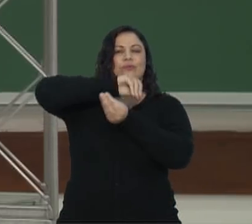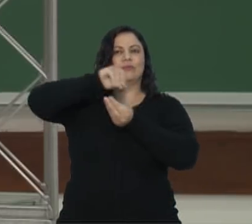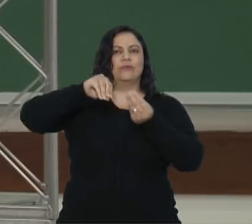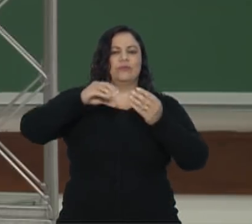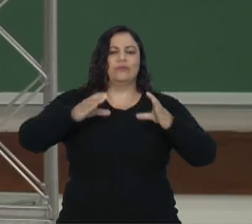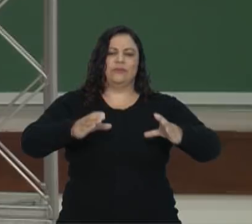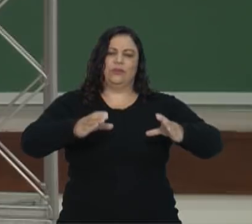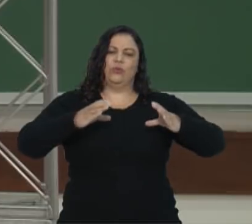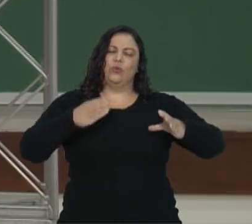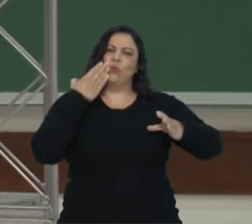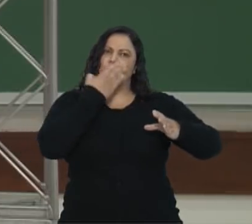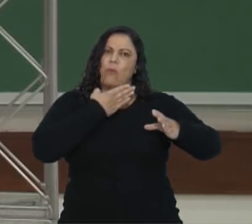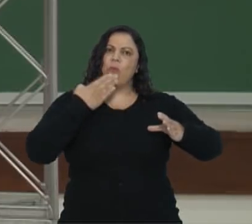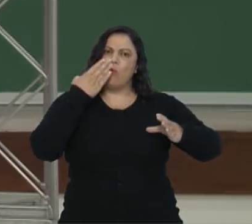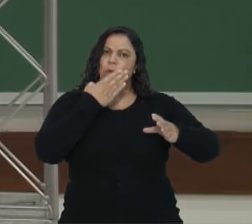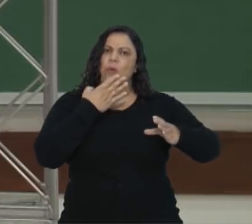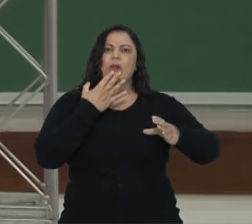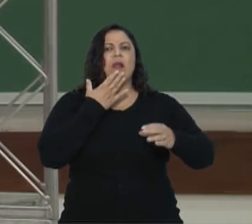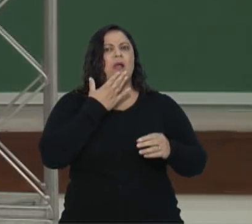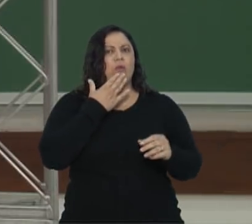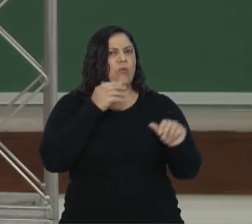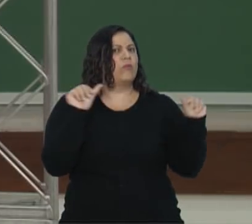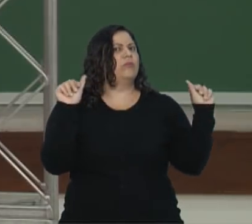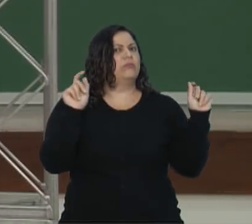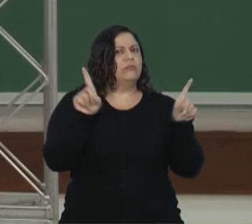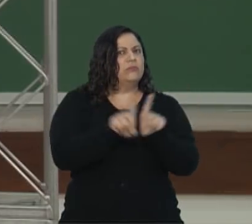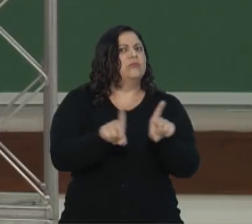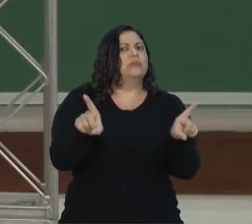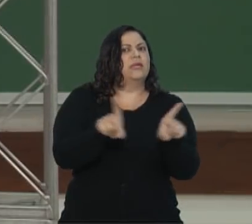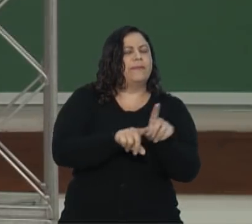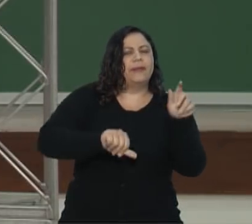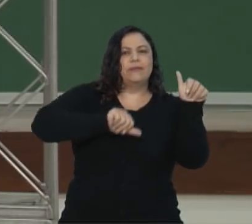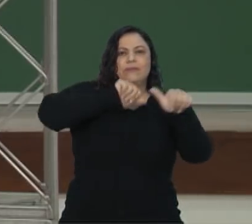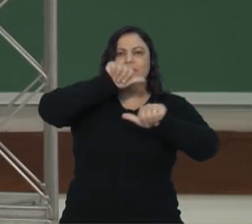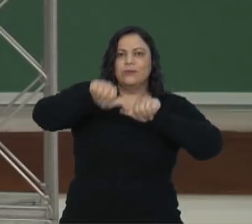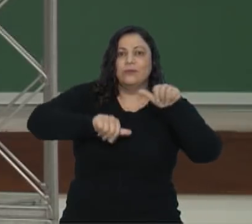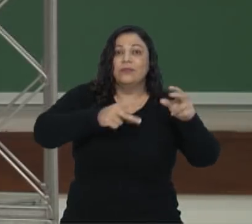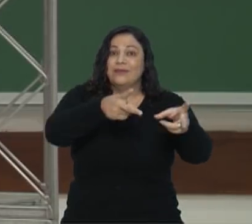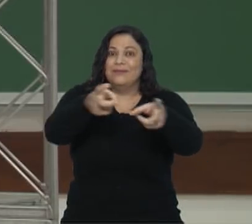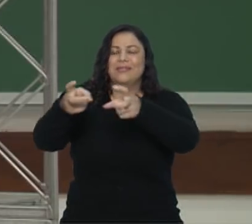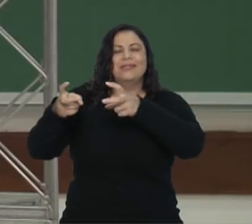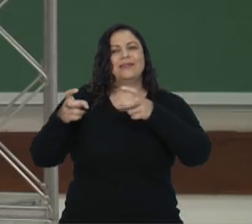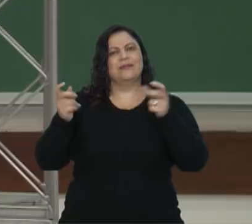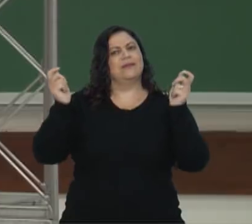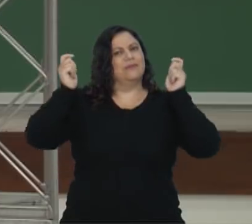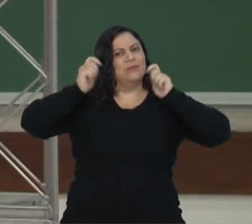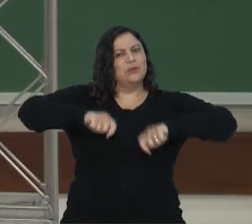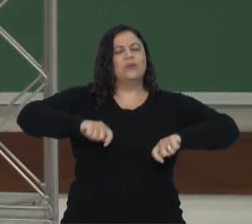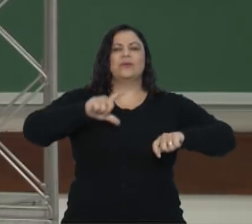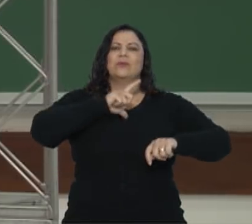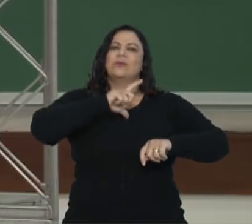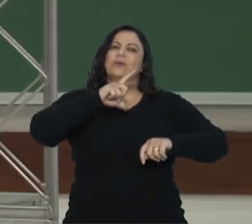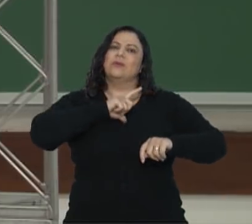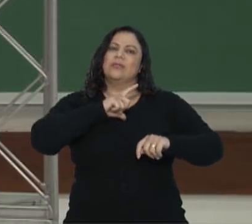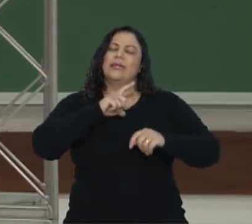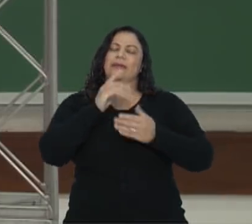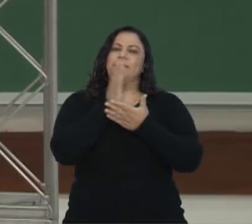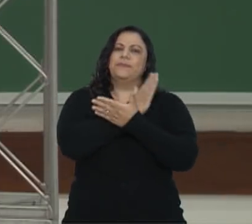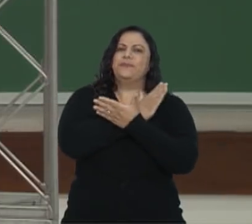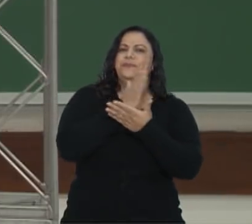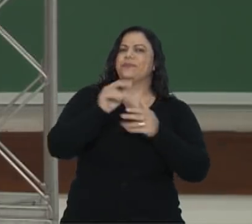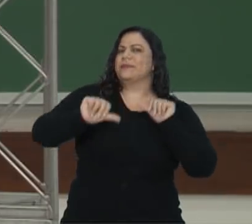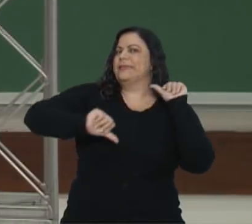eu modifico também a cor. Então percebam que eu posso ter algumas situações onde a transformação ela